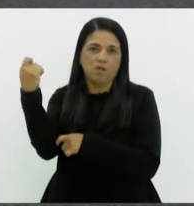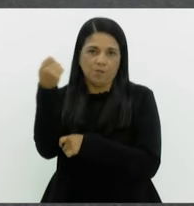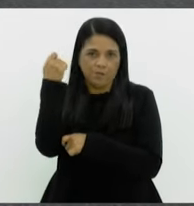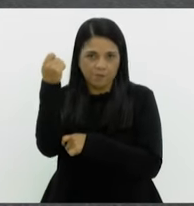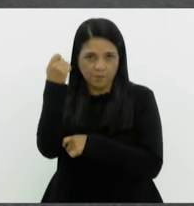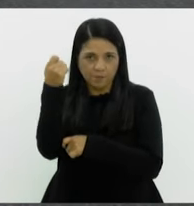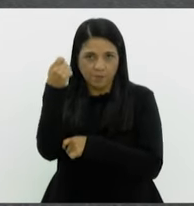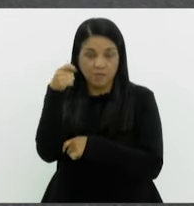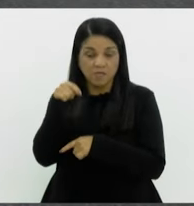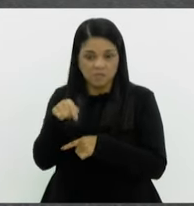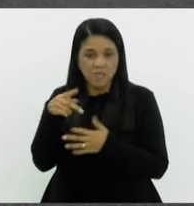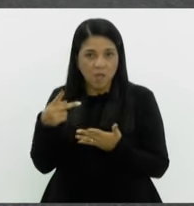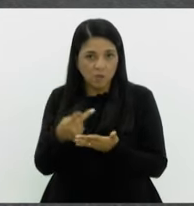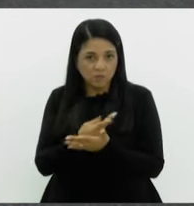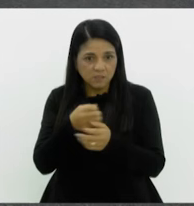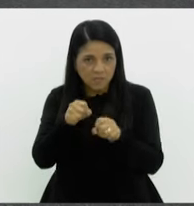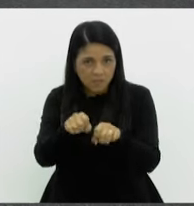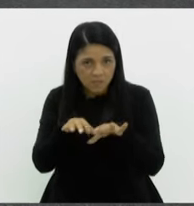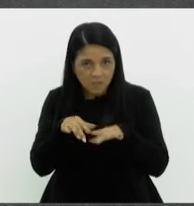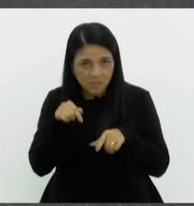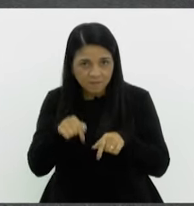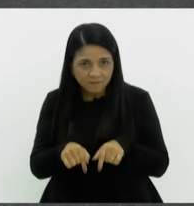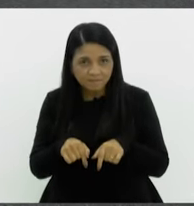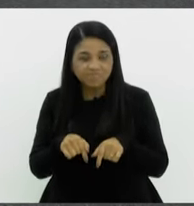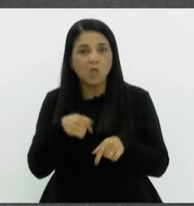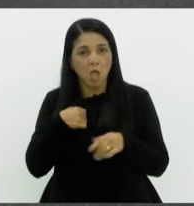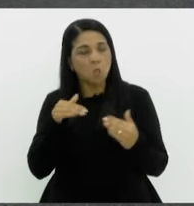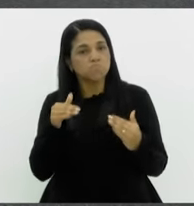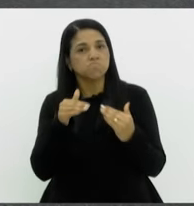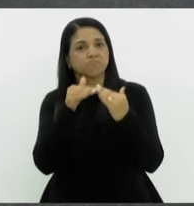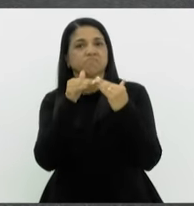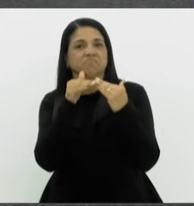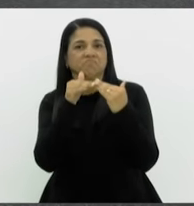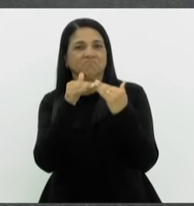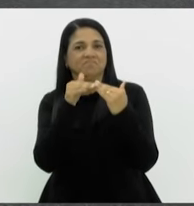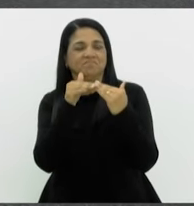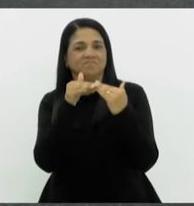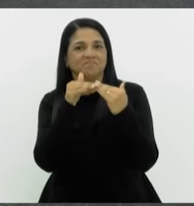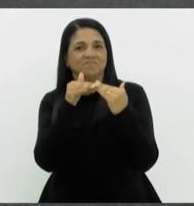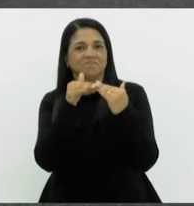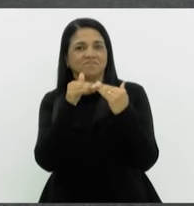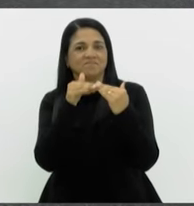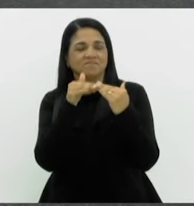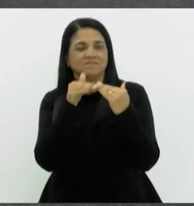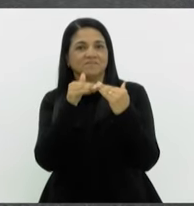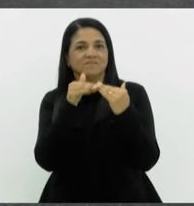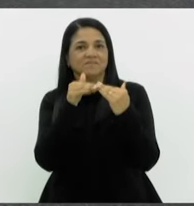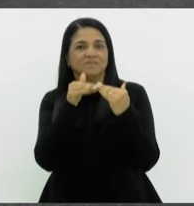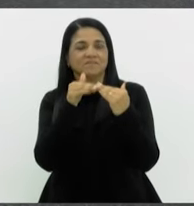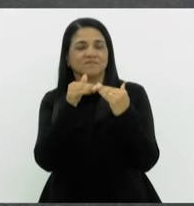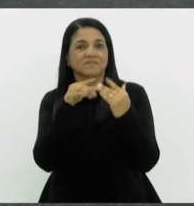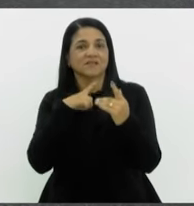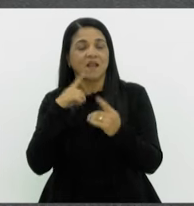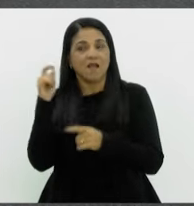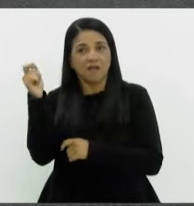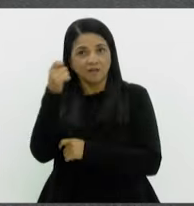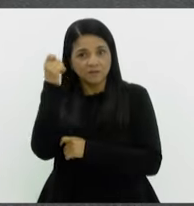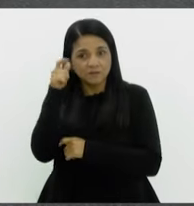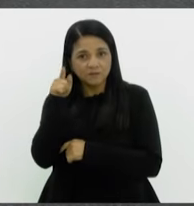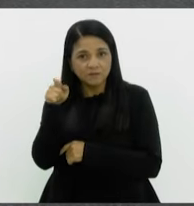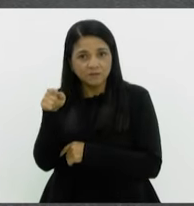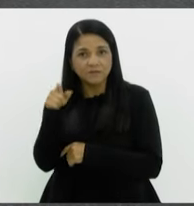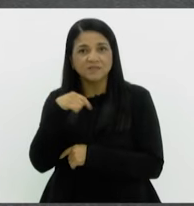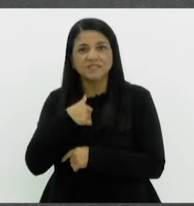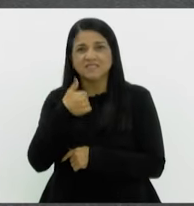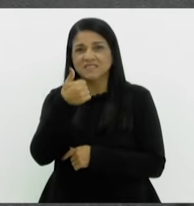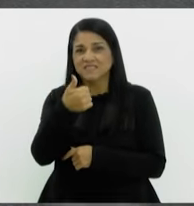isso acontecer aqui na Assembleia, eu sou totalmente a favor, tá? Tendo em vista que no Rio Grande do Sul já existem